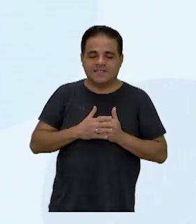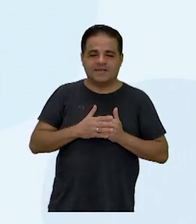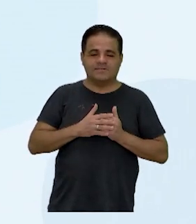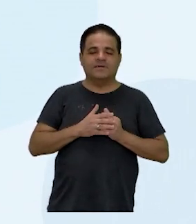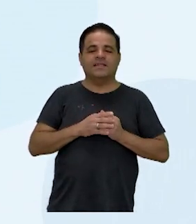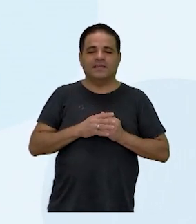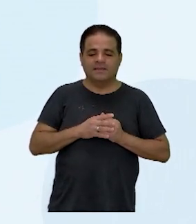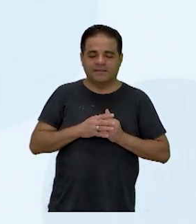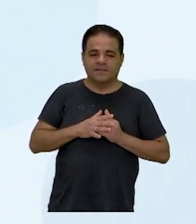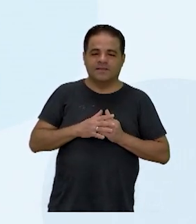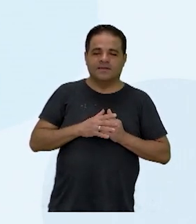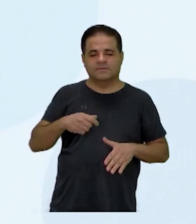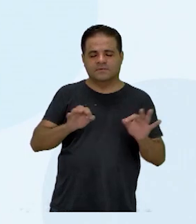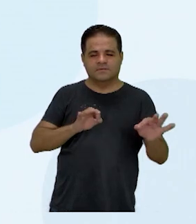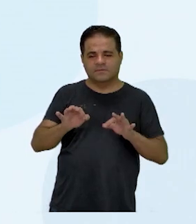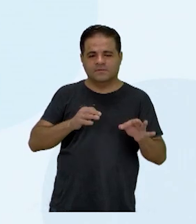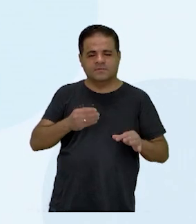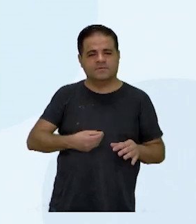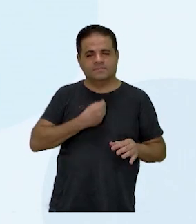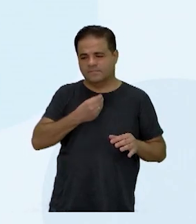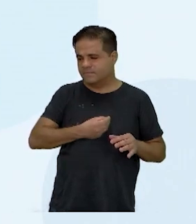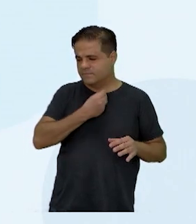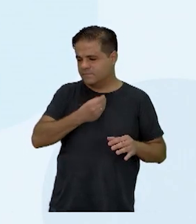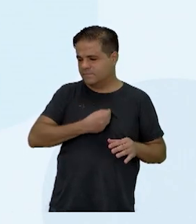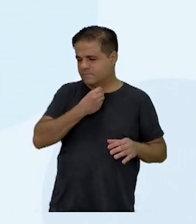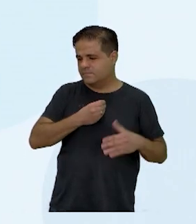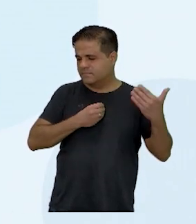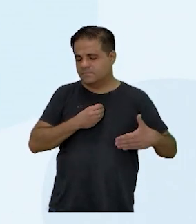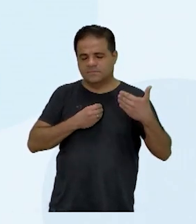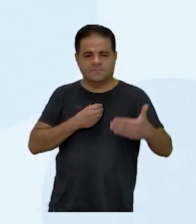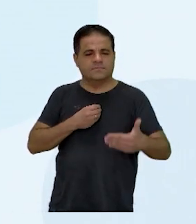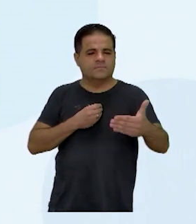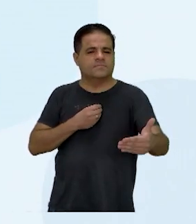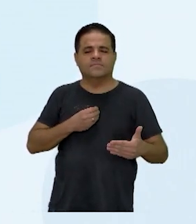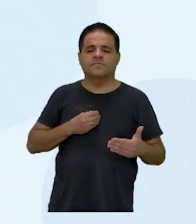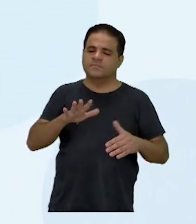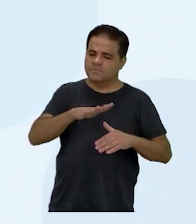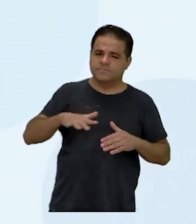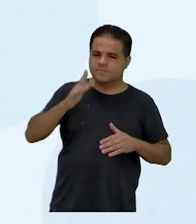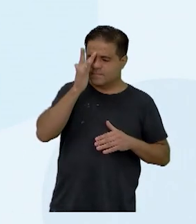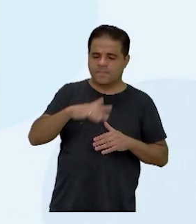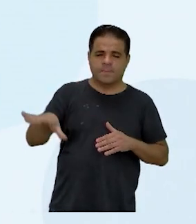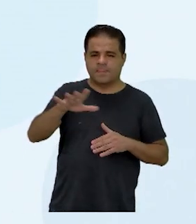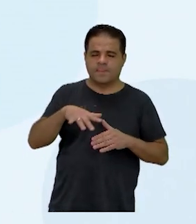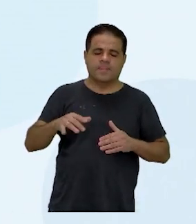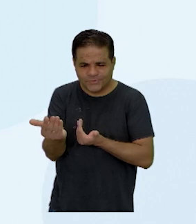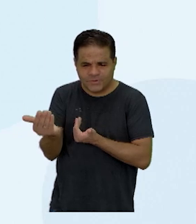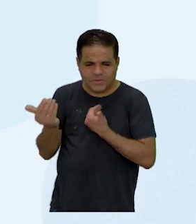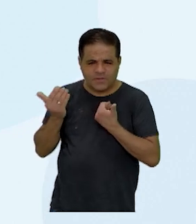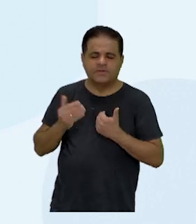Esses 2 itinerários estão sendo propostos para o primeiro e o segundo